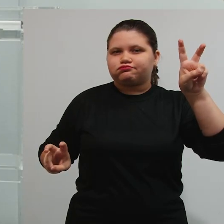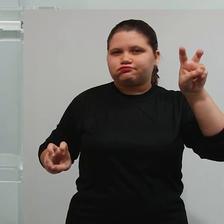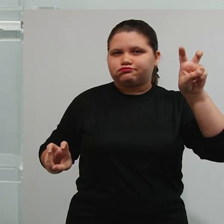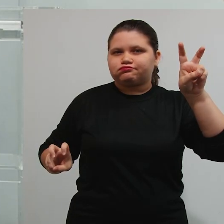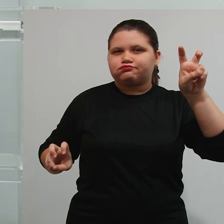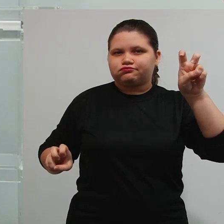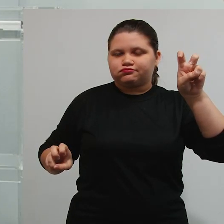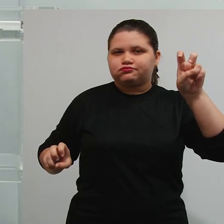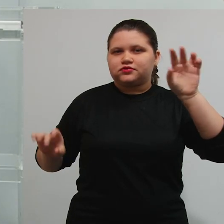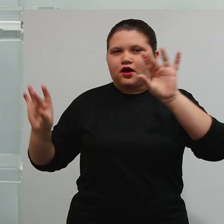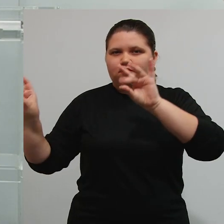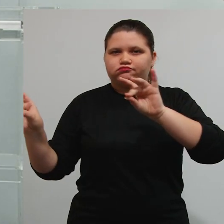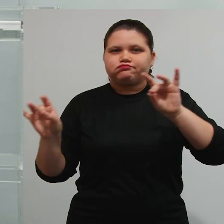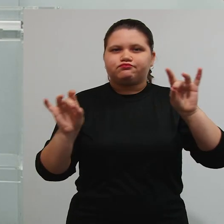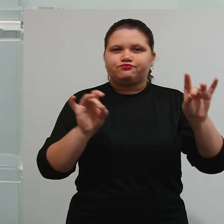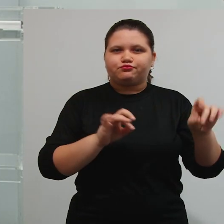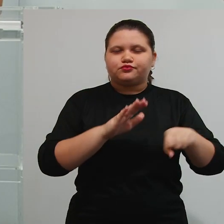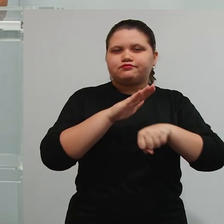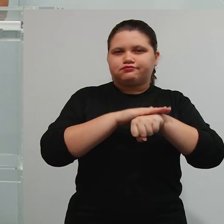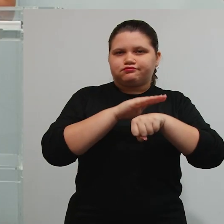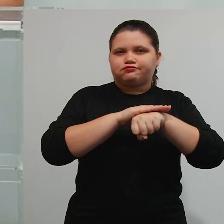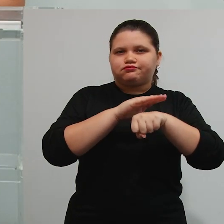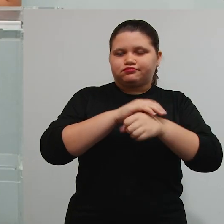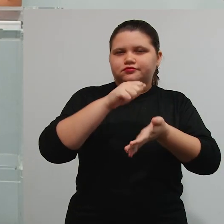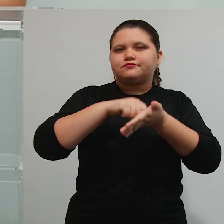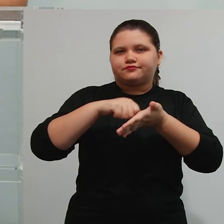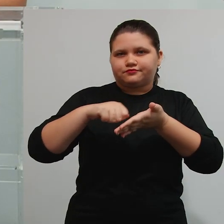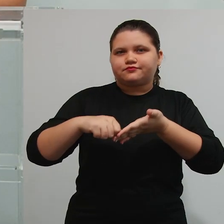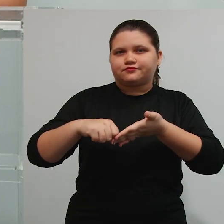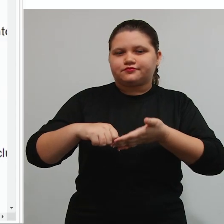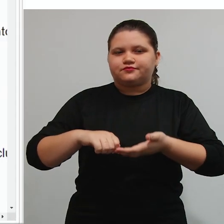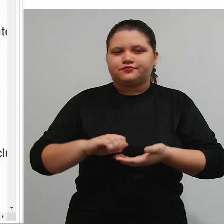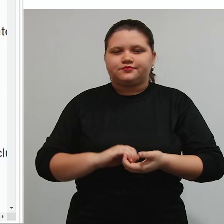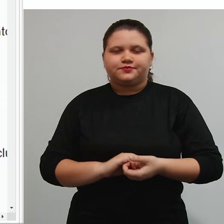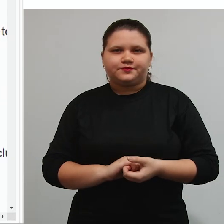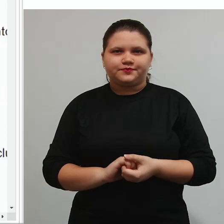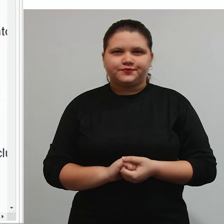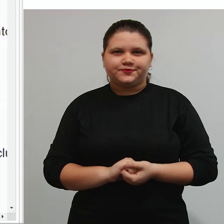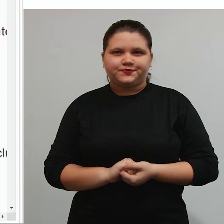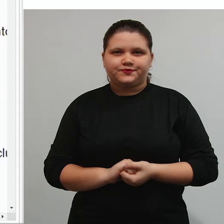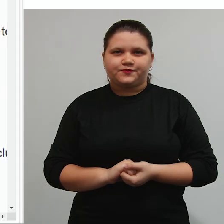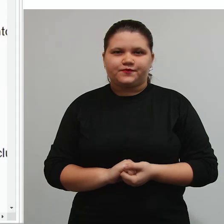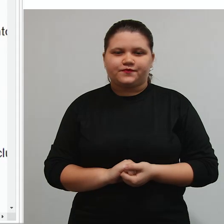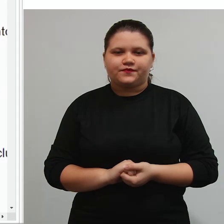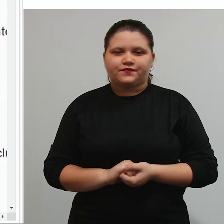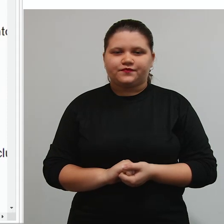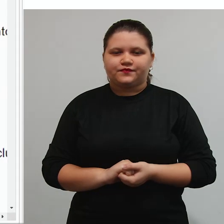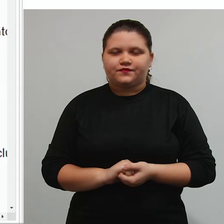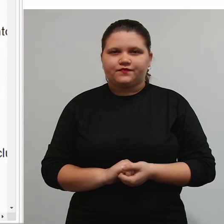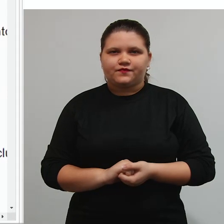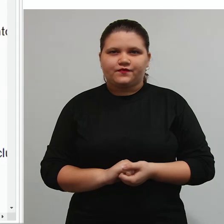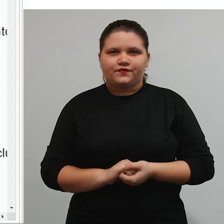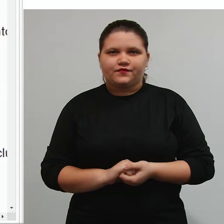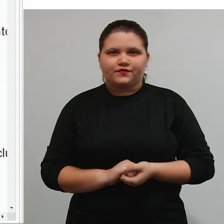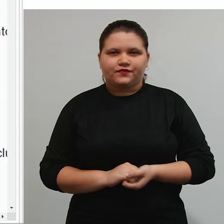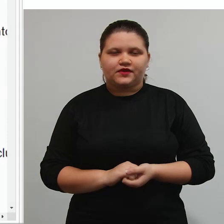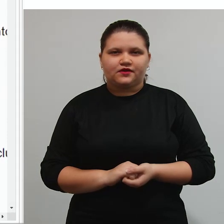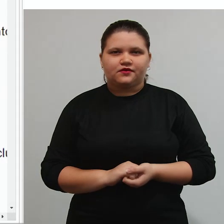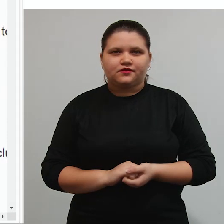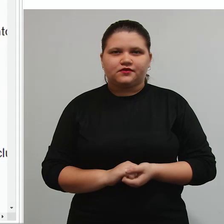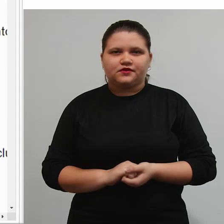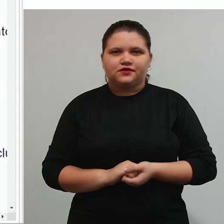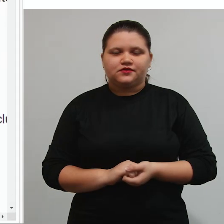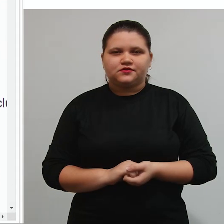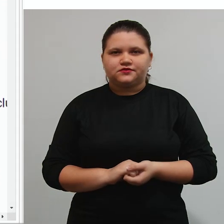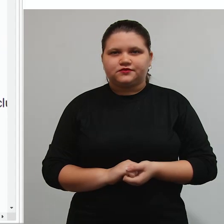protegida pelo direito por meio da citação indireta. E aí depois você tem alguns elementos que devem ser observados, a nota,